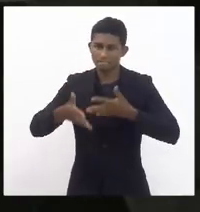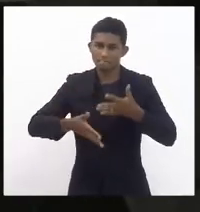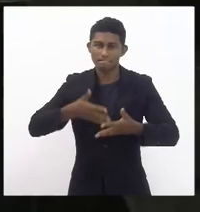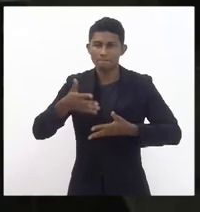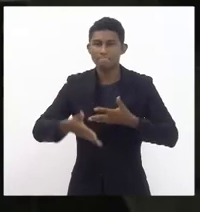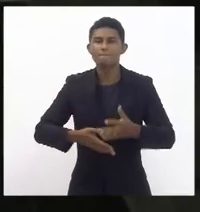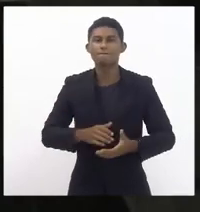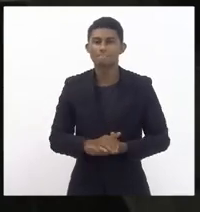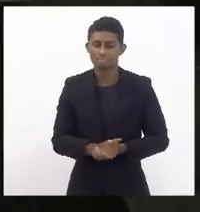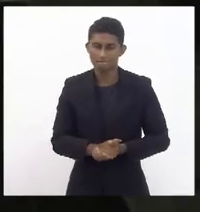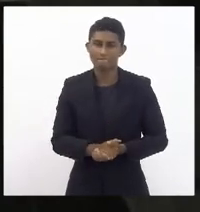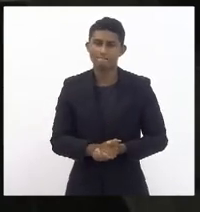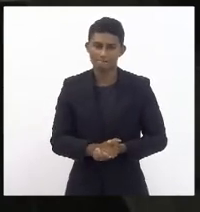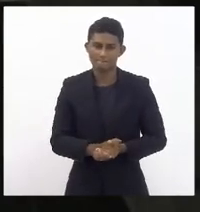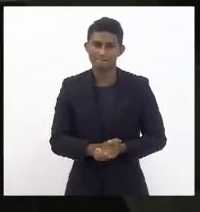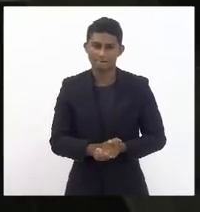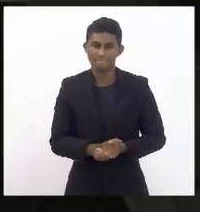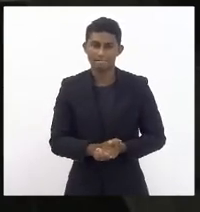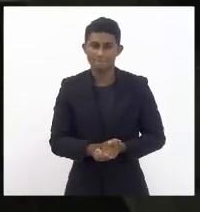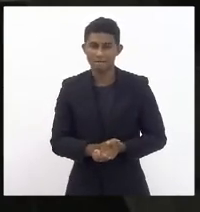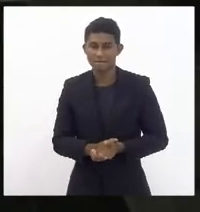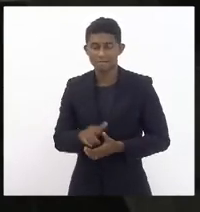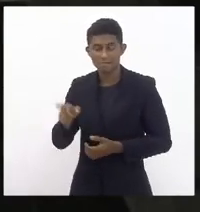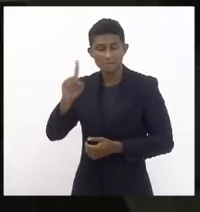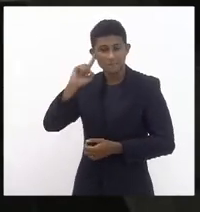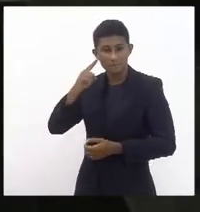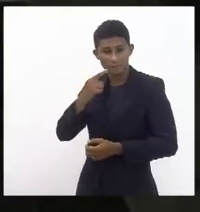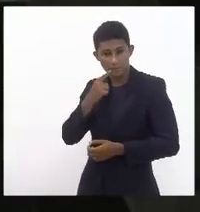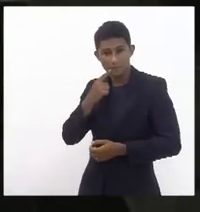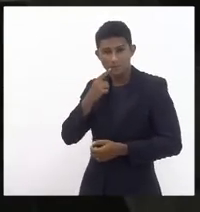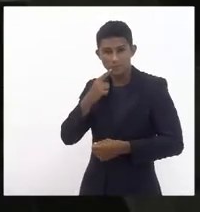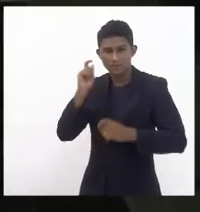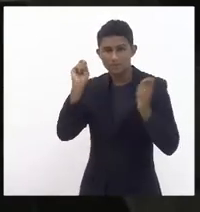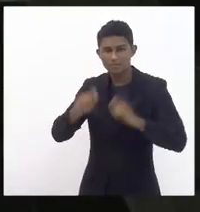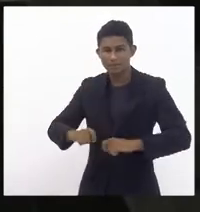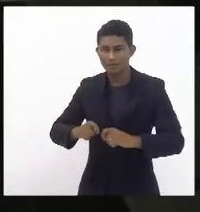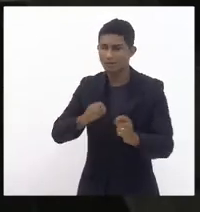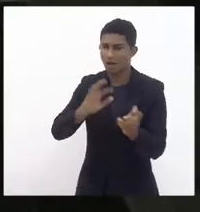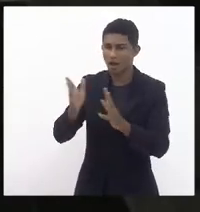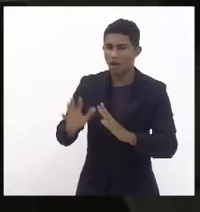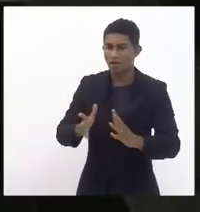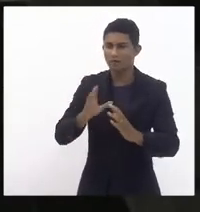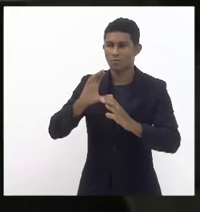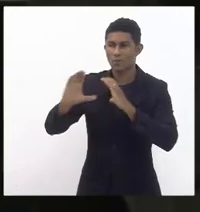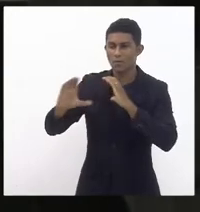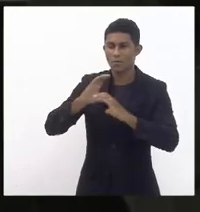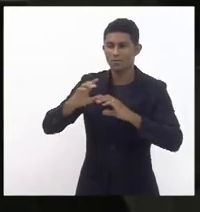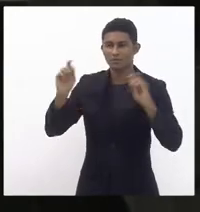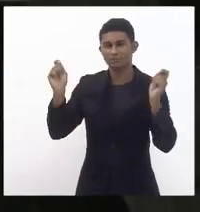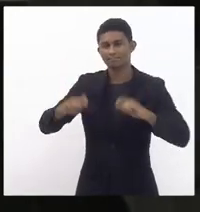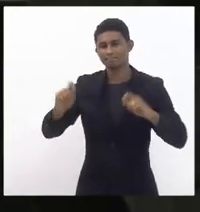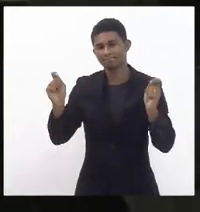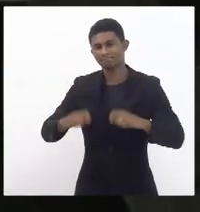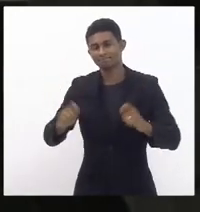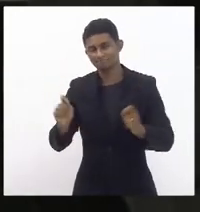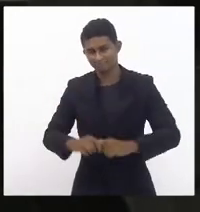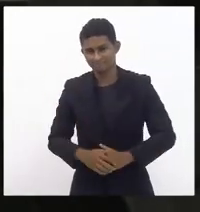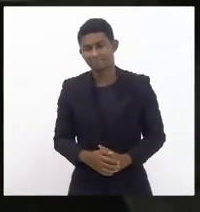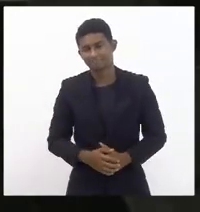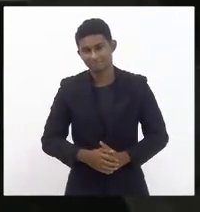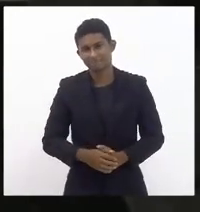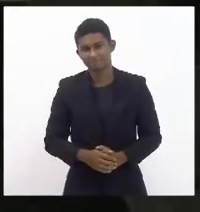de libra O que leva a nossa sua voz aos deficientes